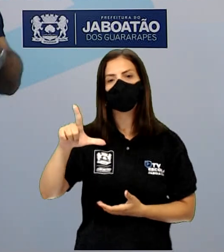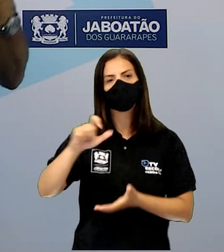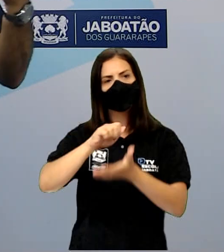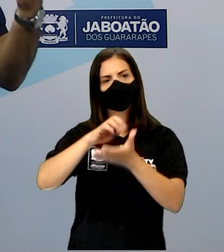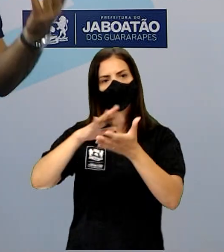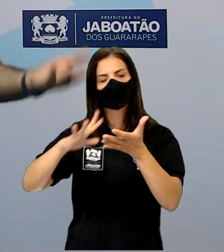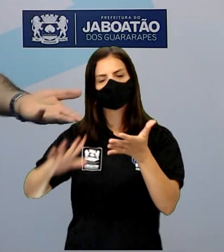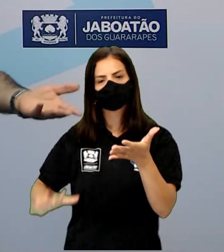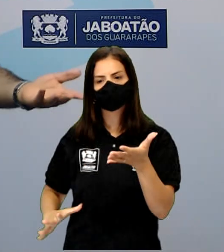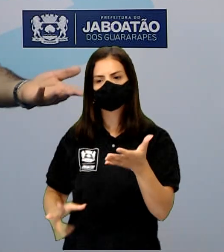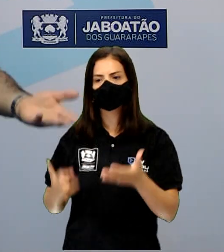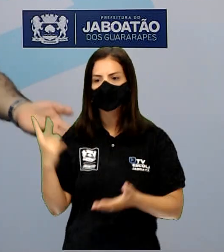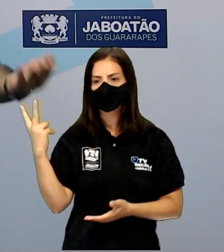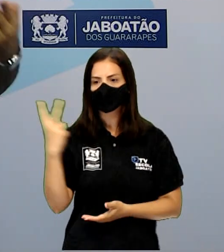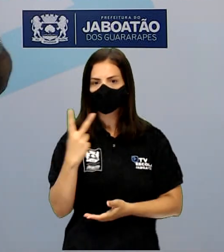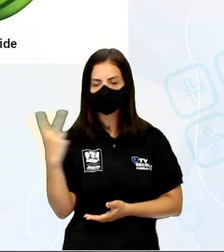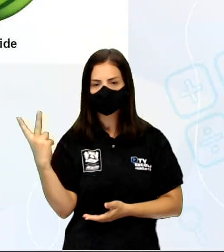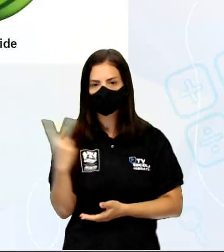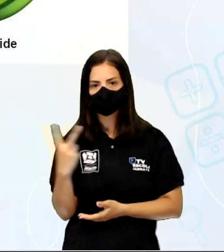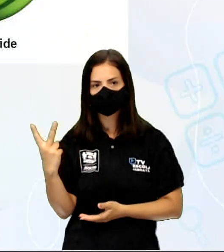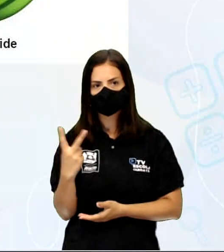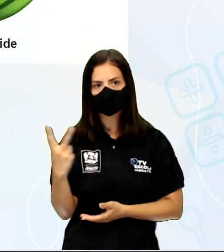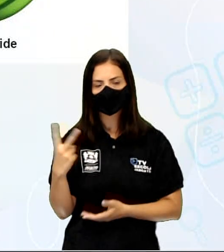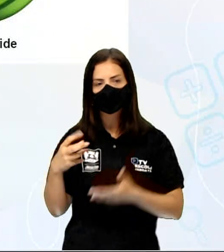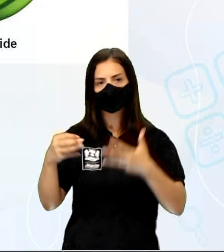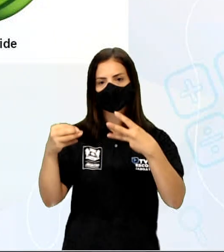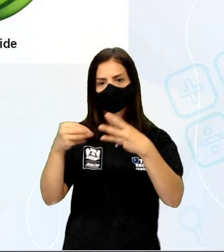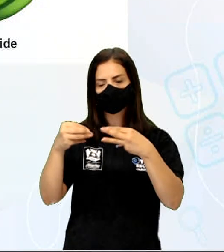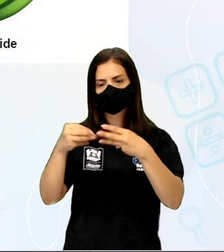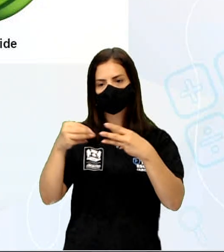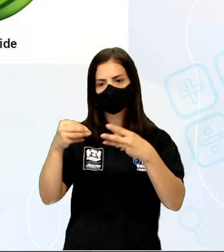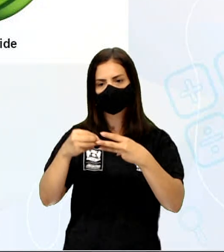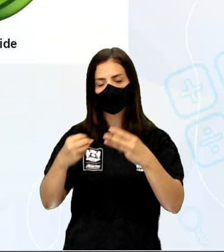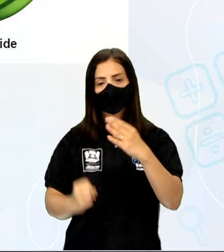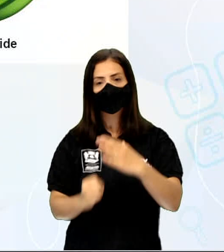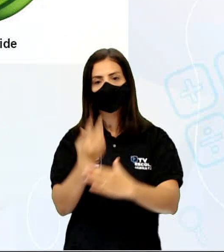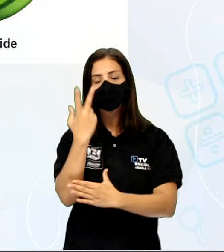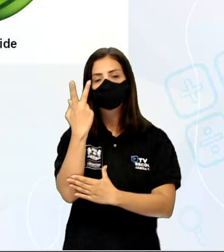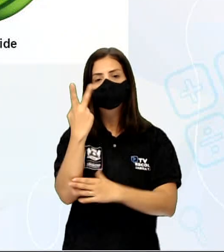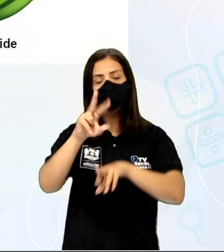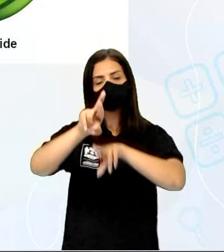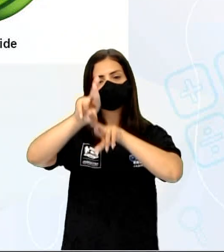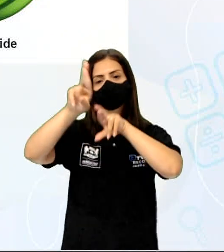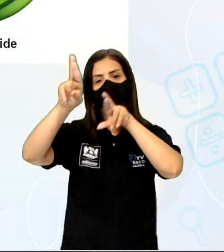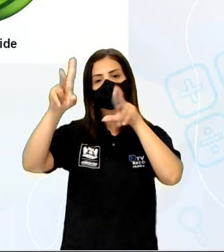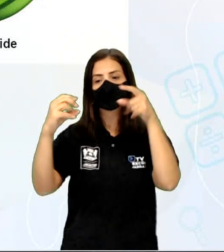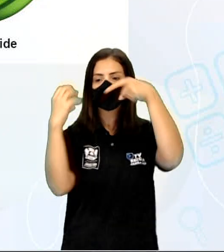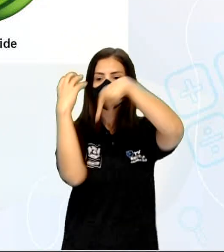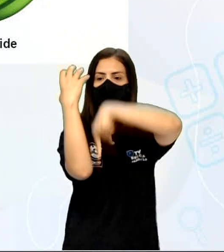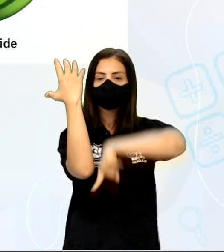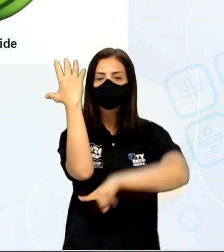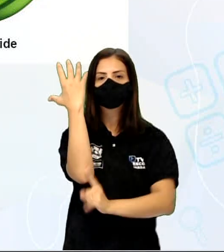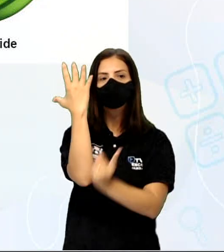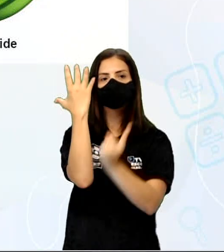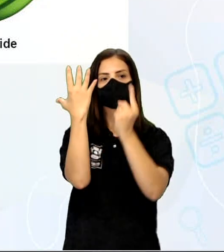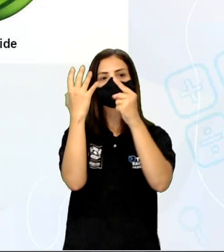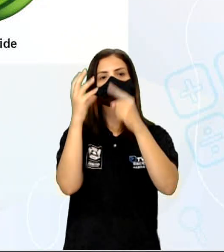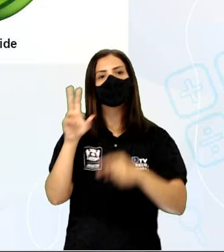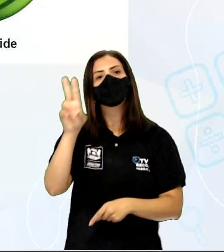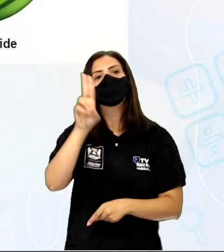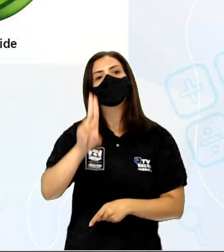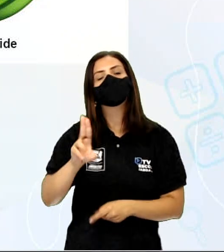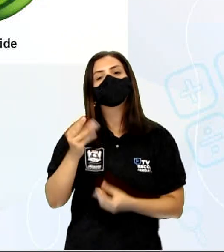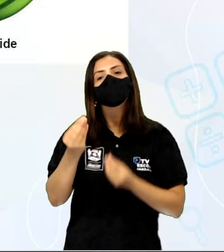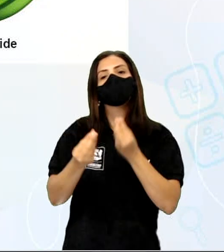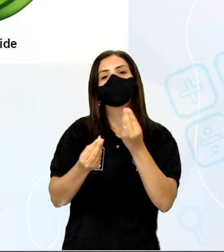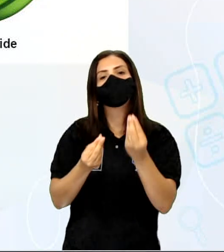realizada pelos dois tipos de organismos, só que acontece de forma diferente, é a fotossíntese. A fotossíntese ela é realizada utilizando uma